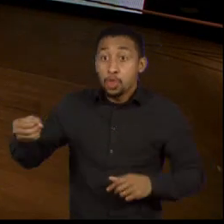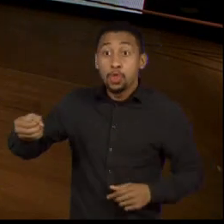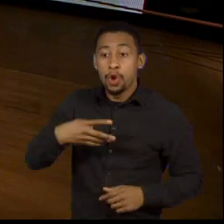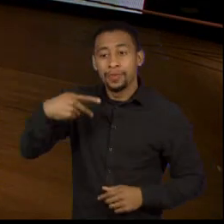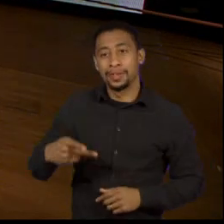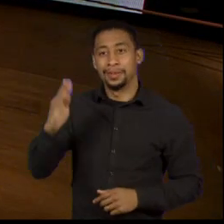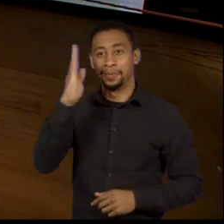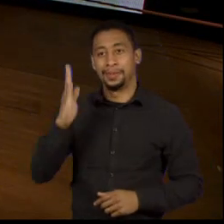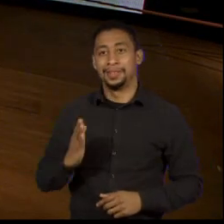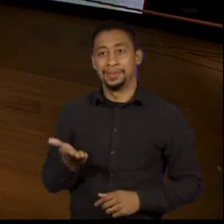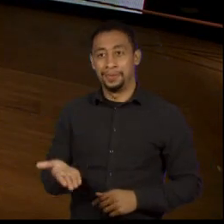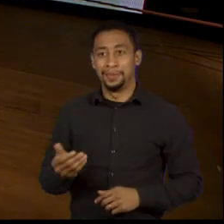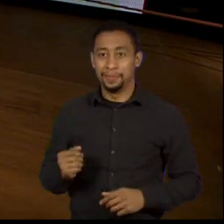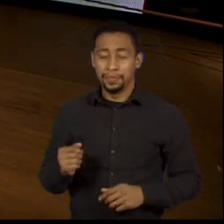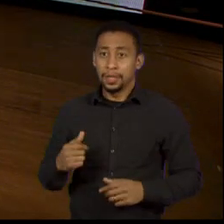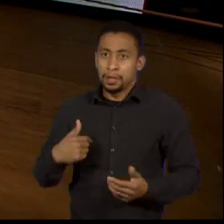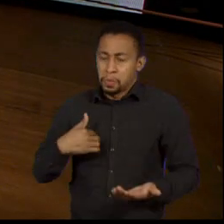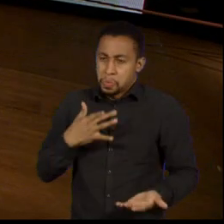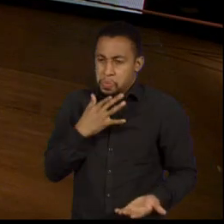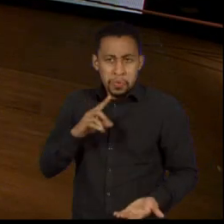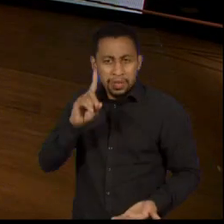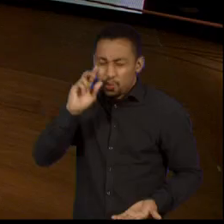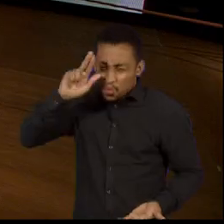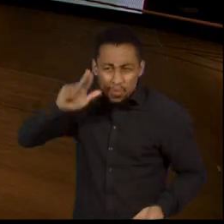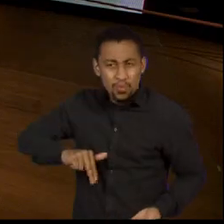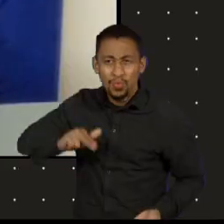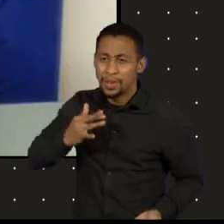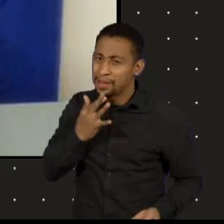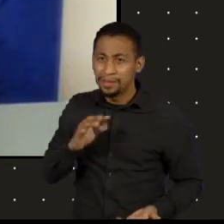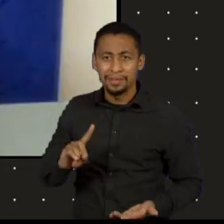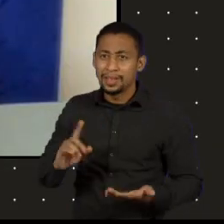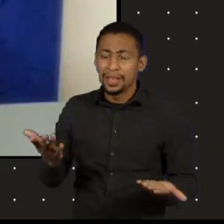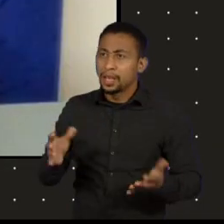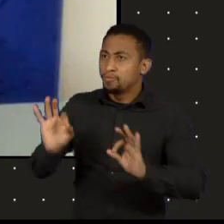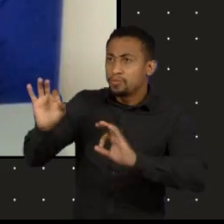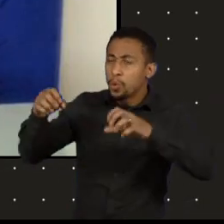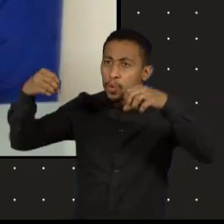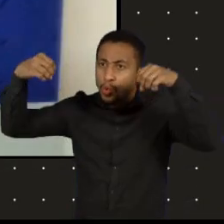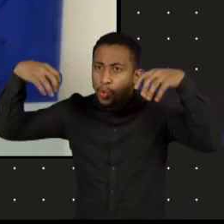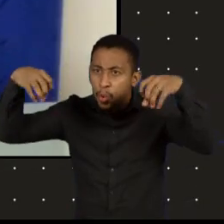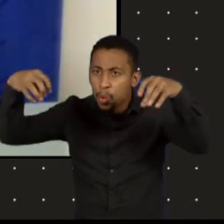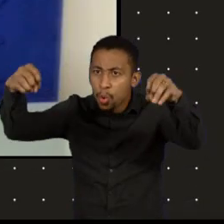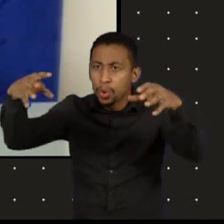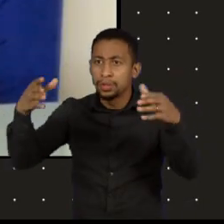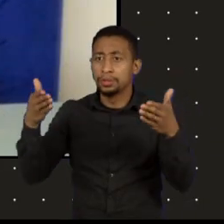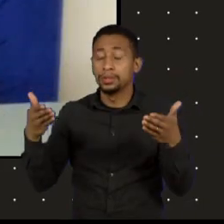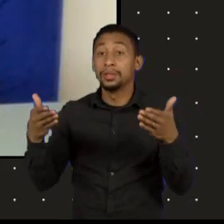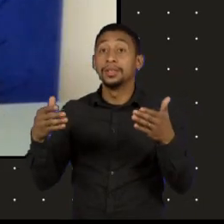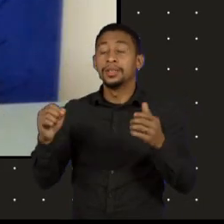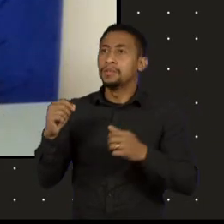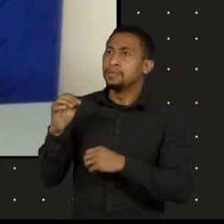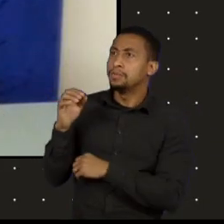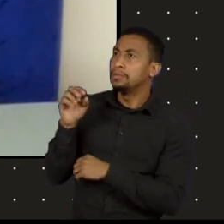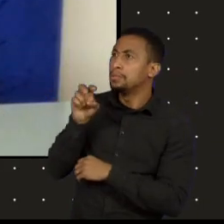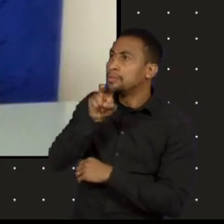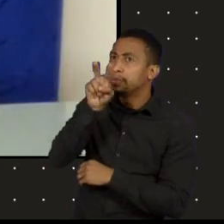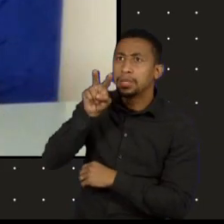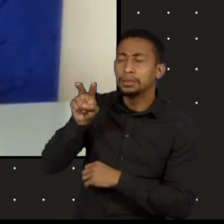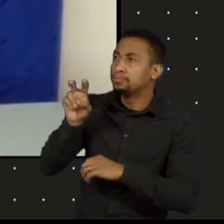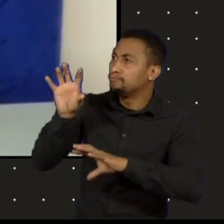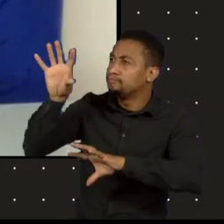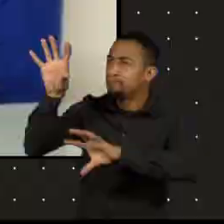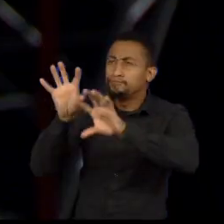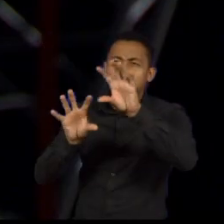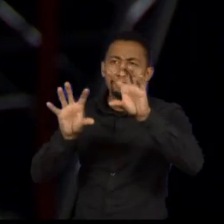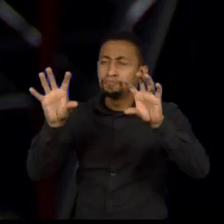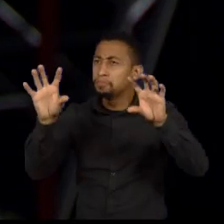estética que eu não tinha visto ainda, né? O tratamento de luz, e eu achava, e em exatamente harmonia, né,